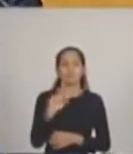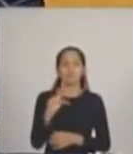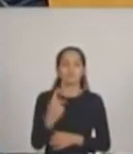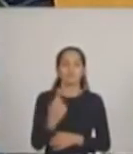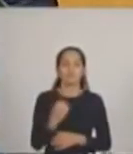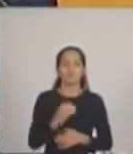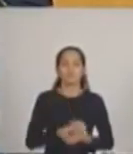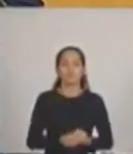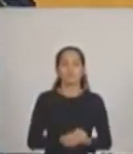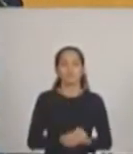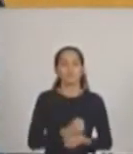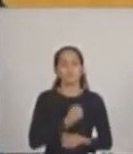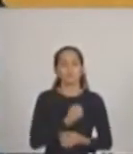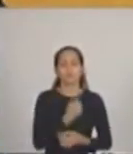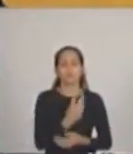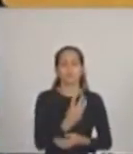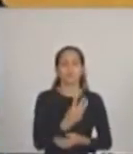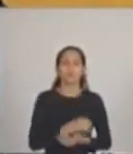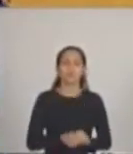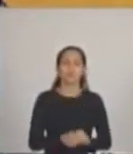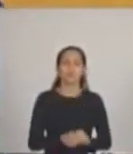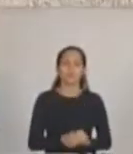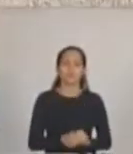Item 3.